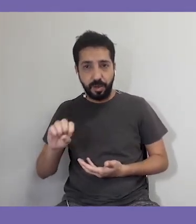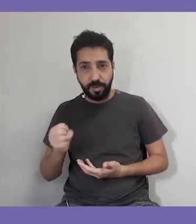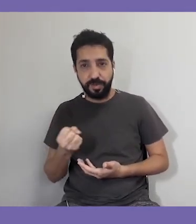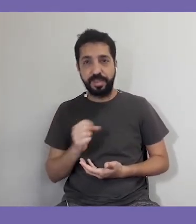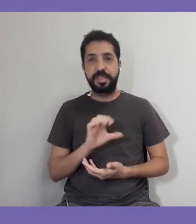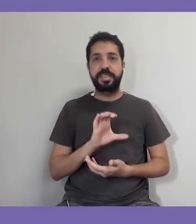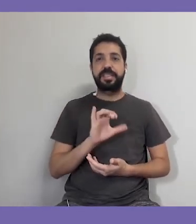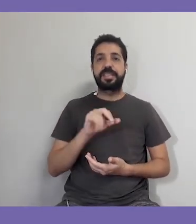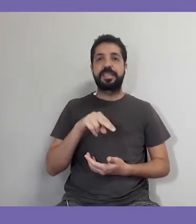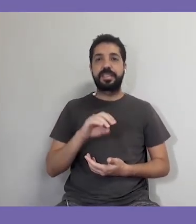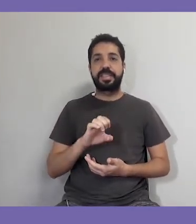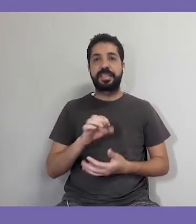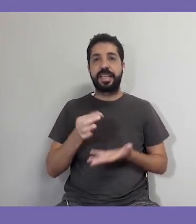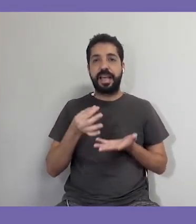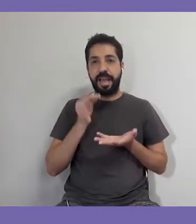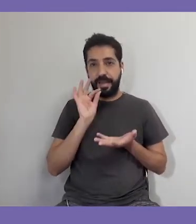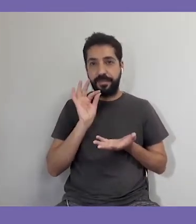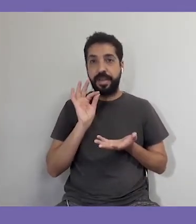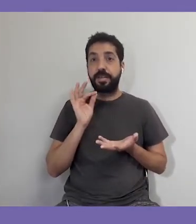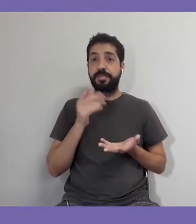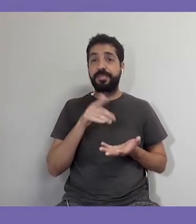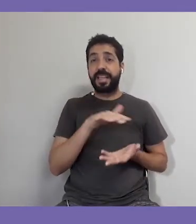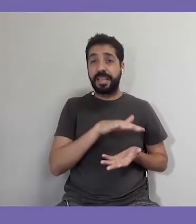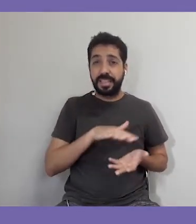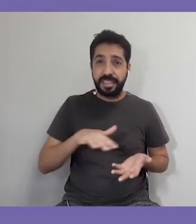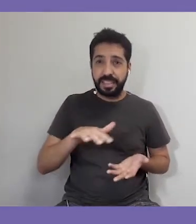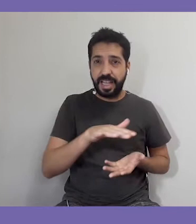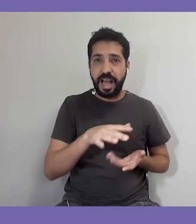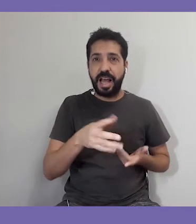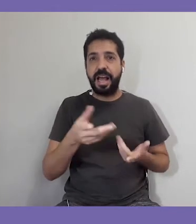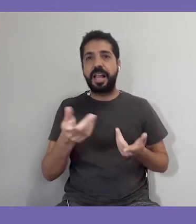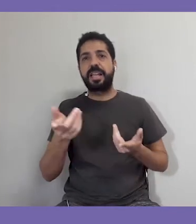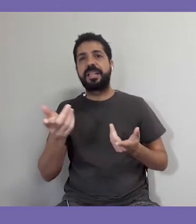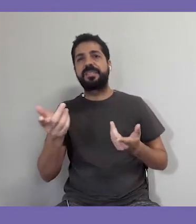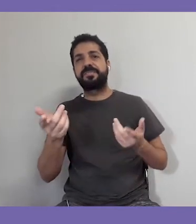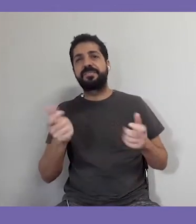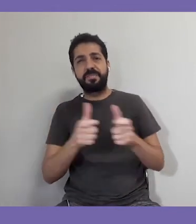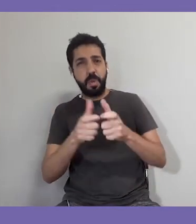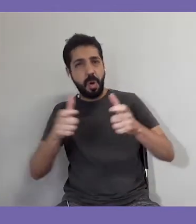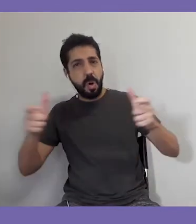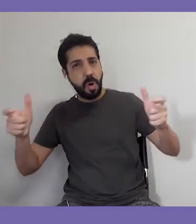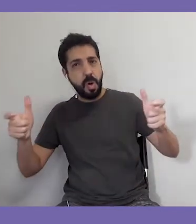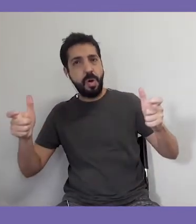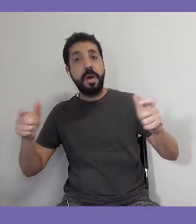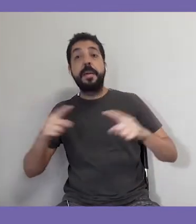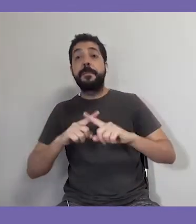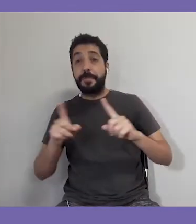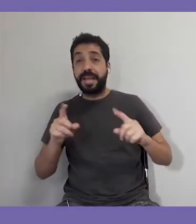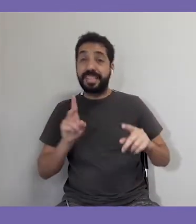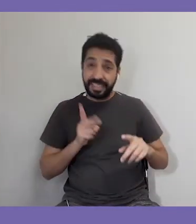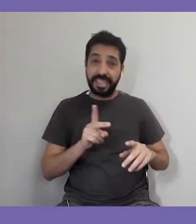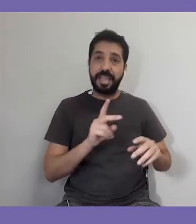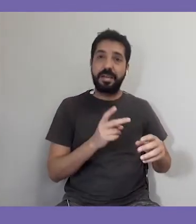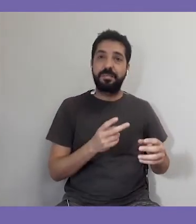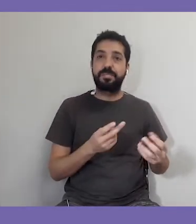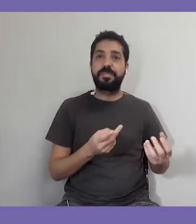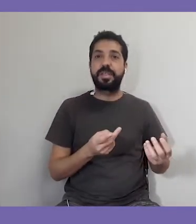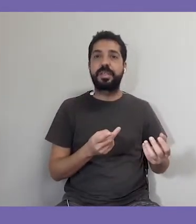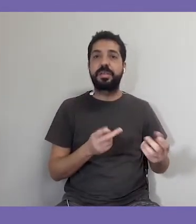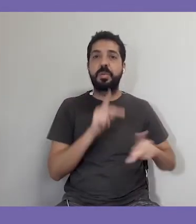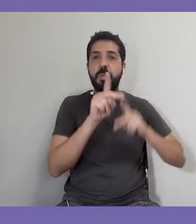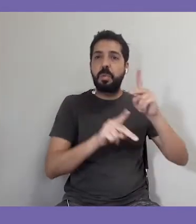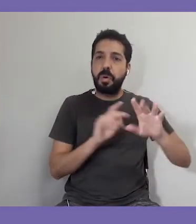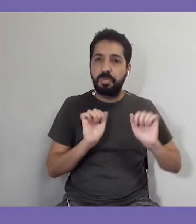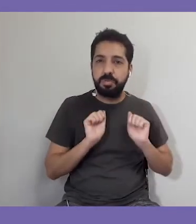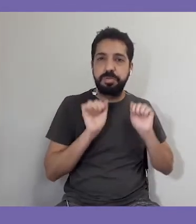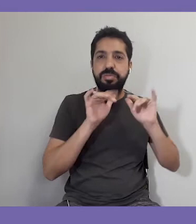porque é, apesar de não ser uma sala comercial, as salas aos sábados estão sempre lotadas, né? Tem